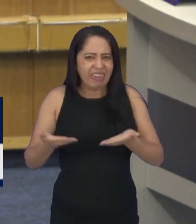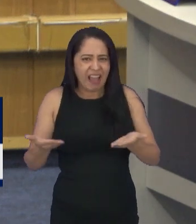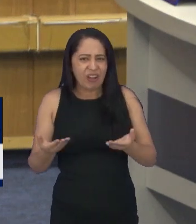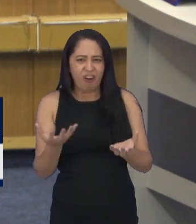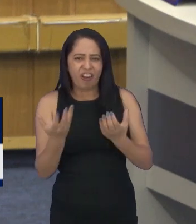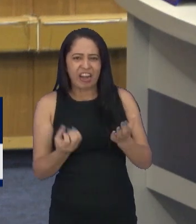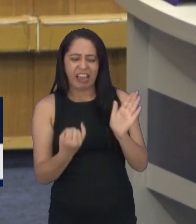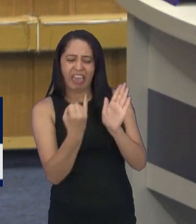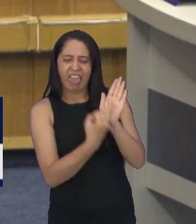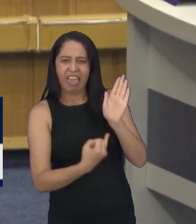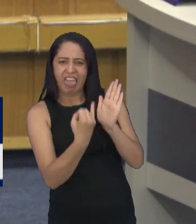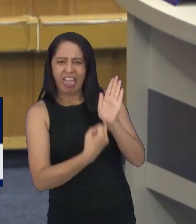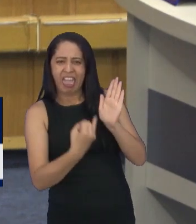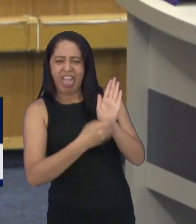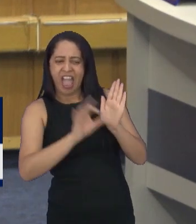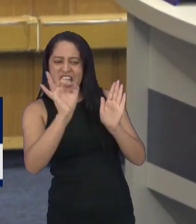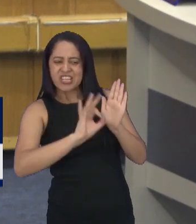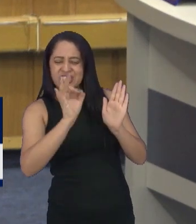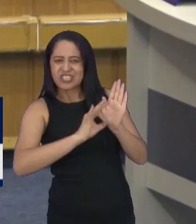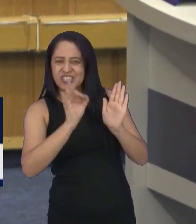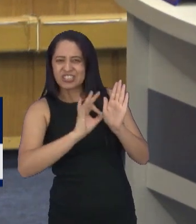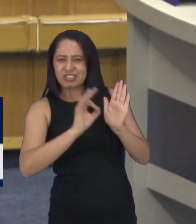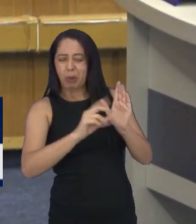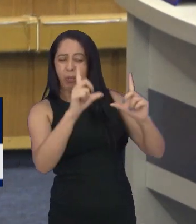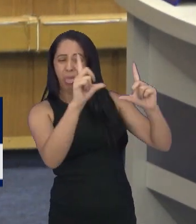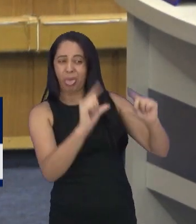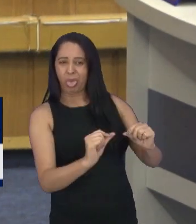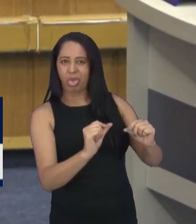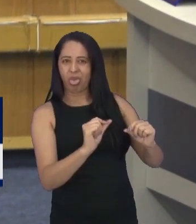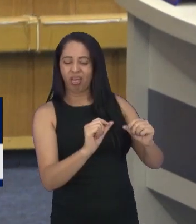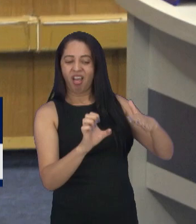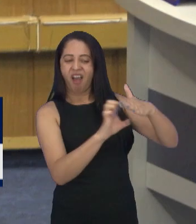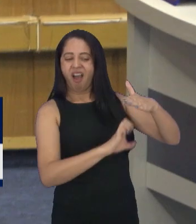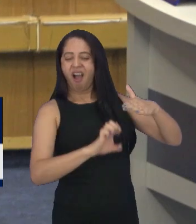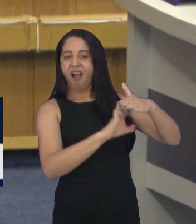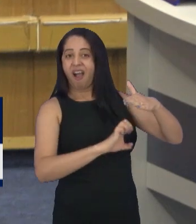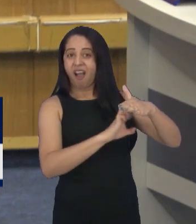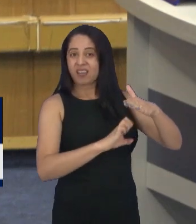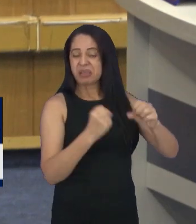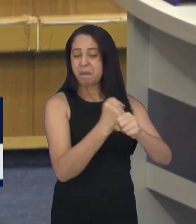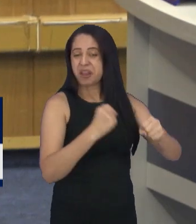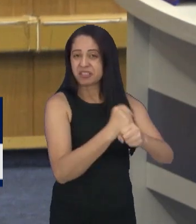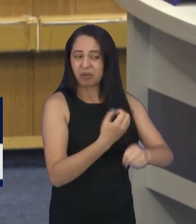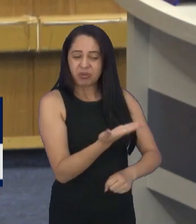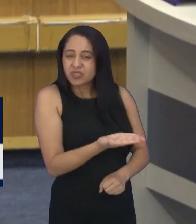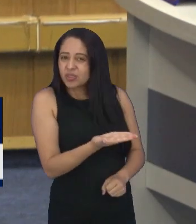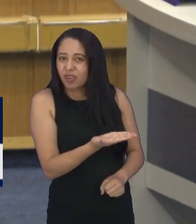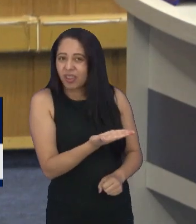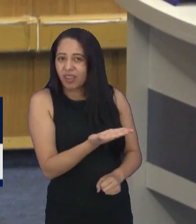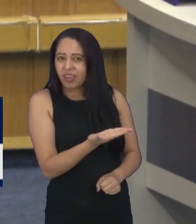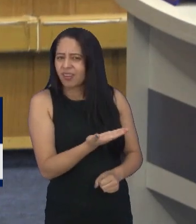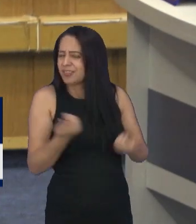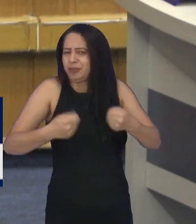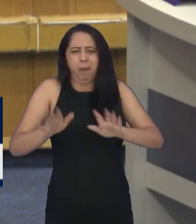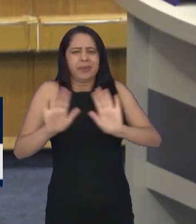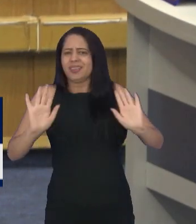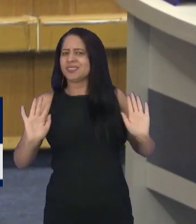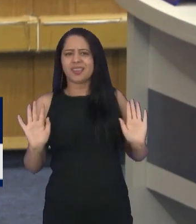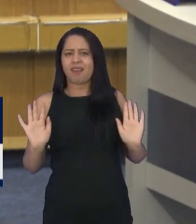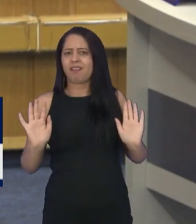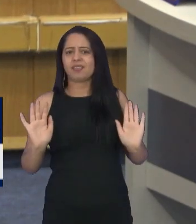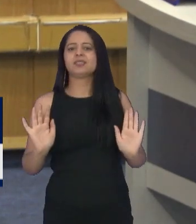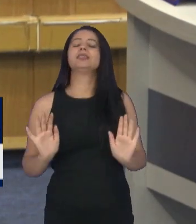um projeto de bondade para os construtores que, a meu entender, não precisa. Eu